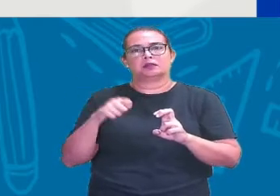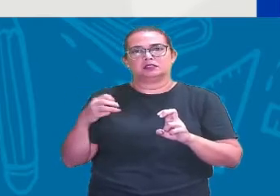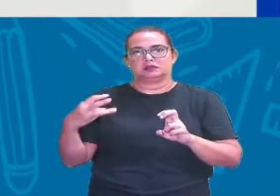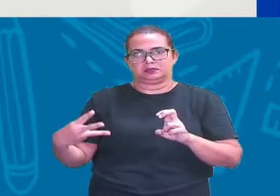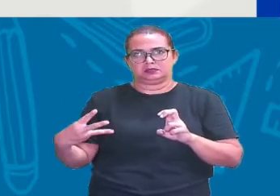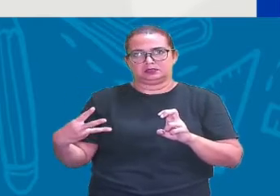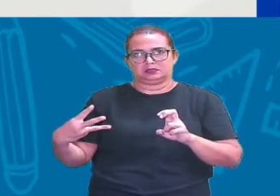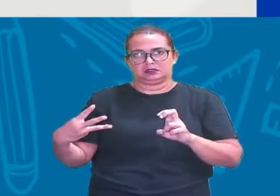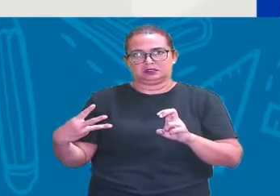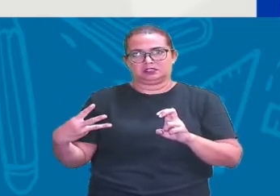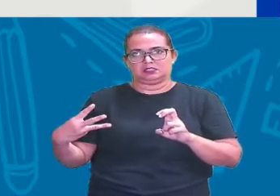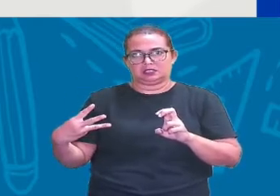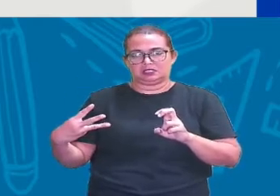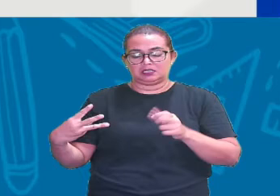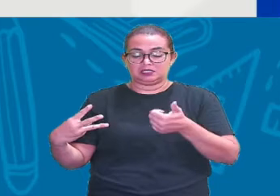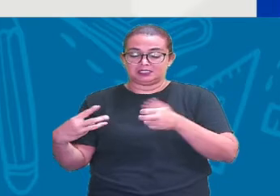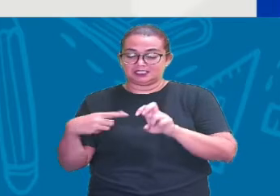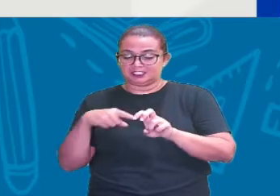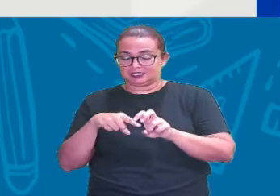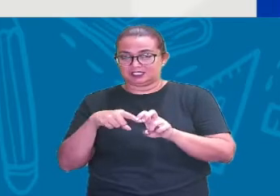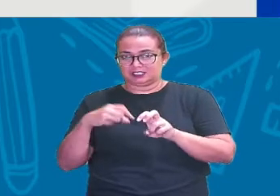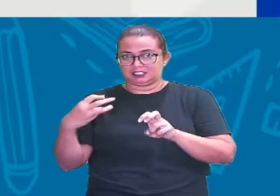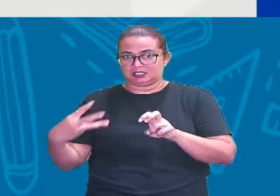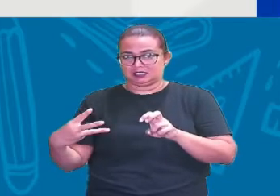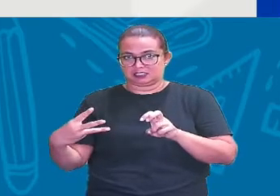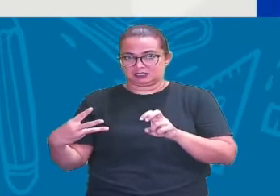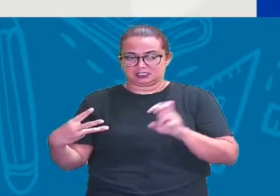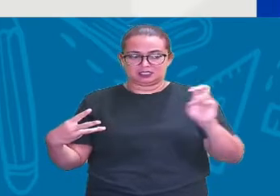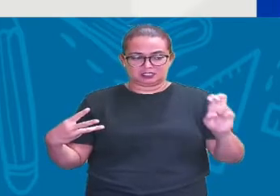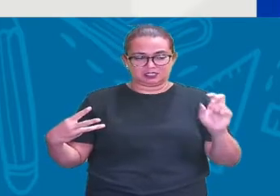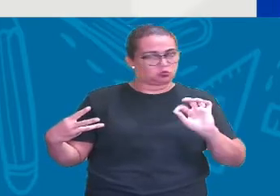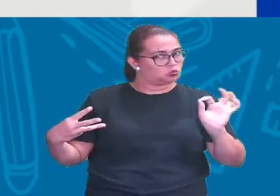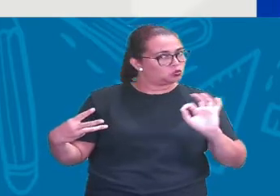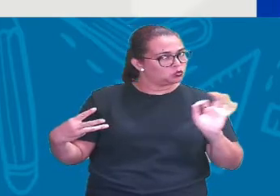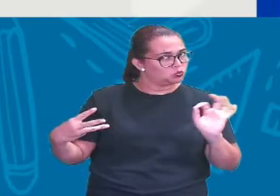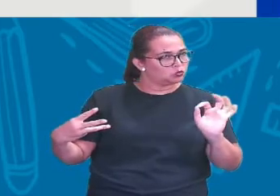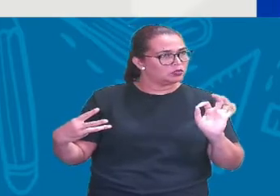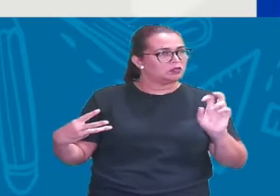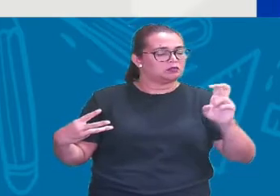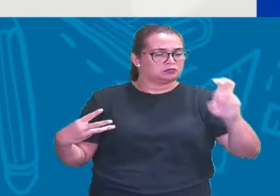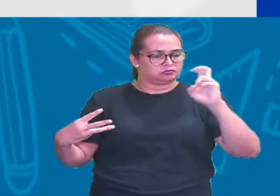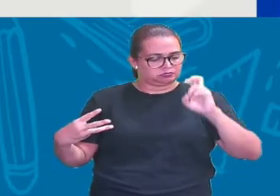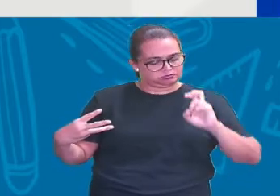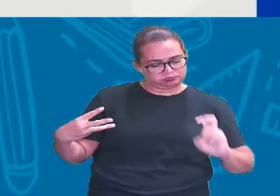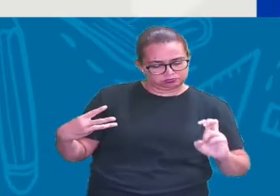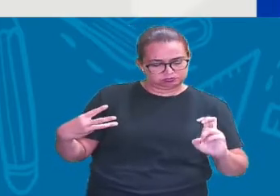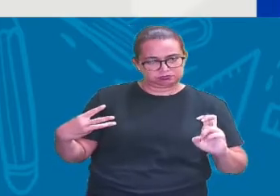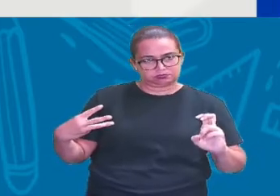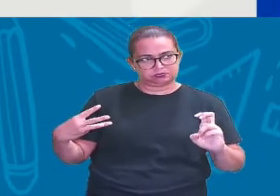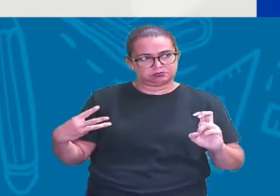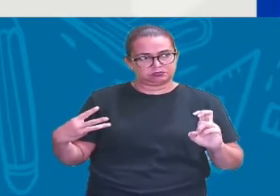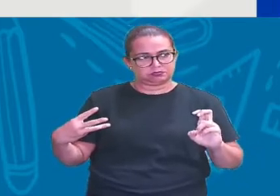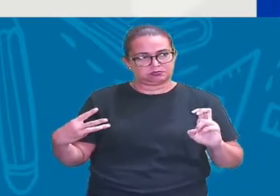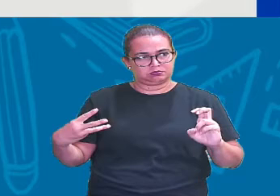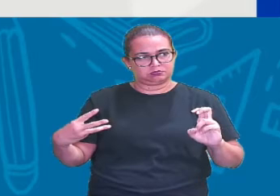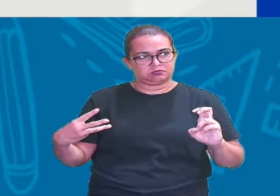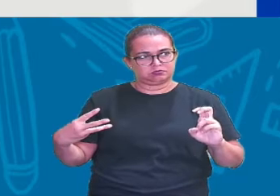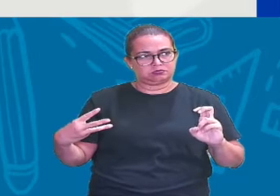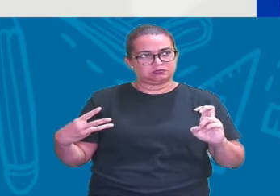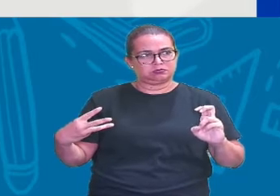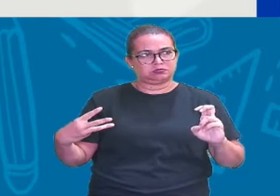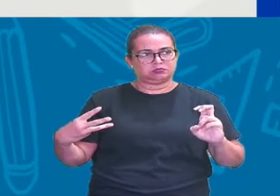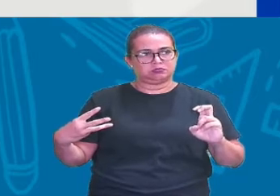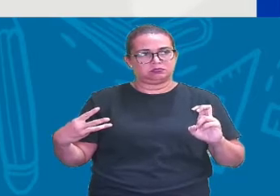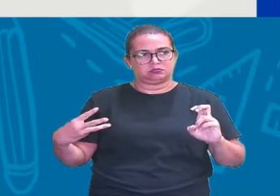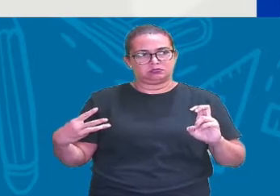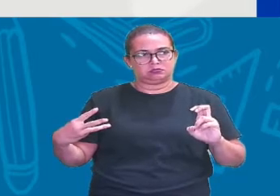3, é múltiplo de 3. Então, 5 não dá para dividir por 3, então eu repete. Tá certo,